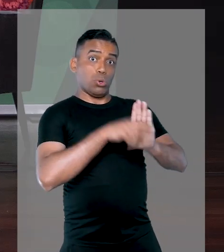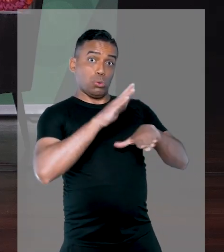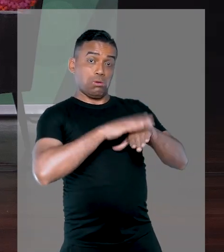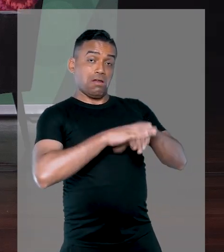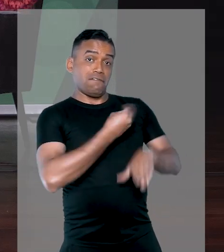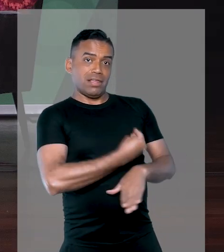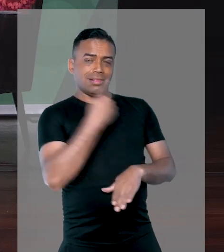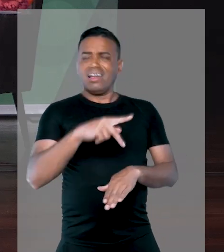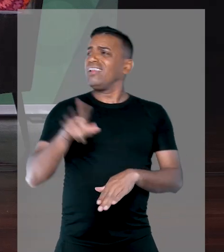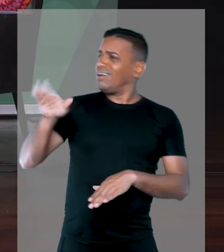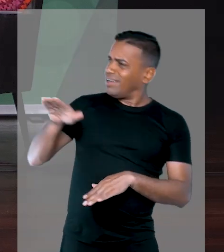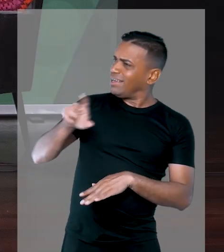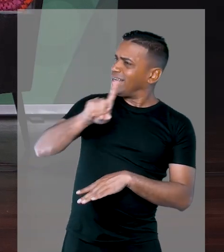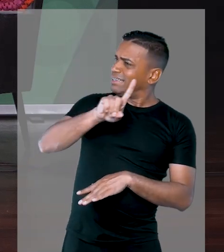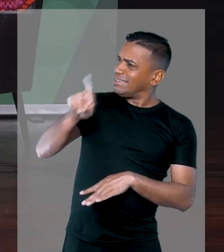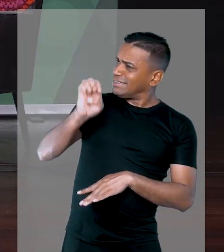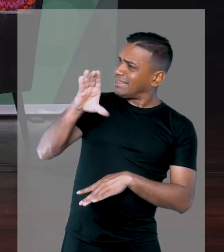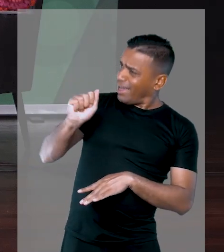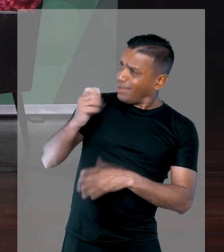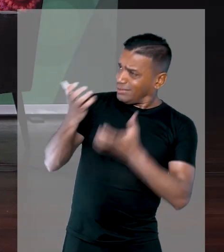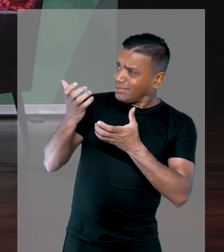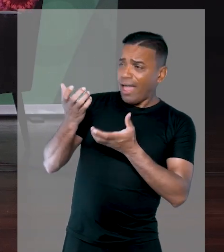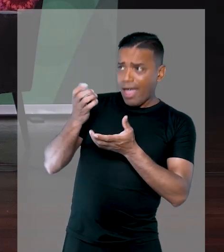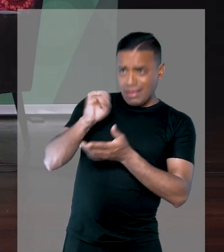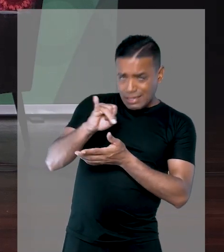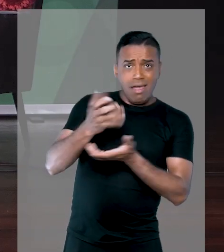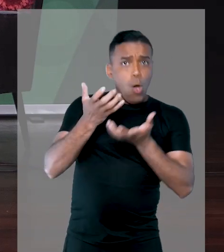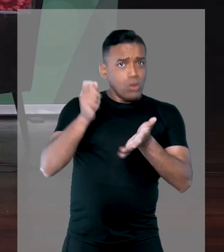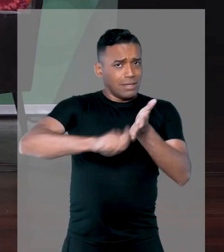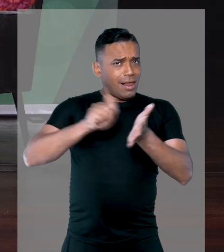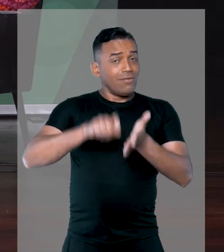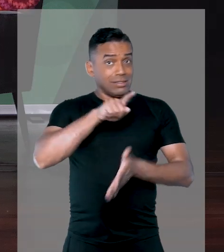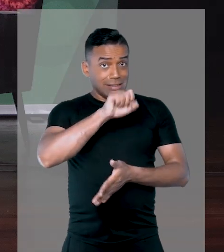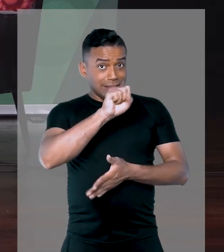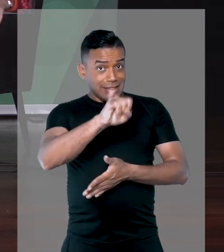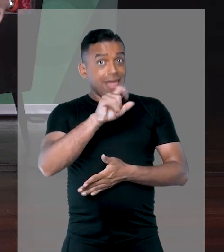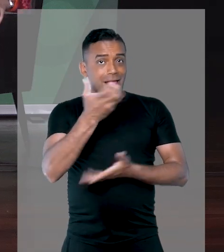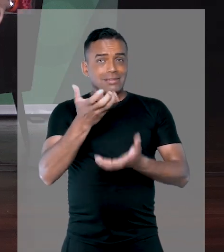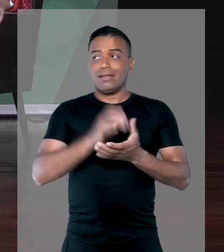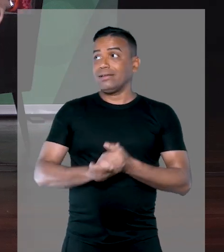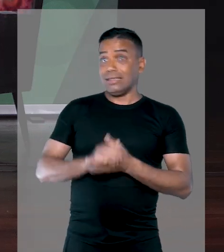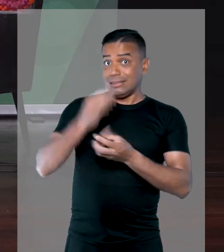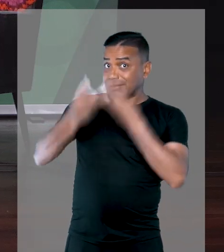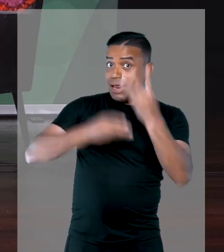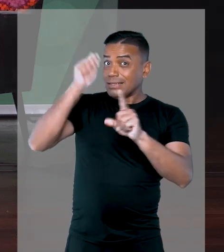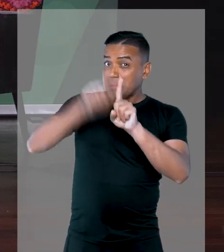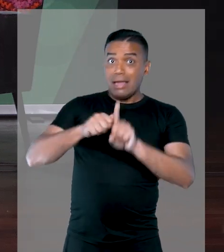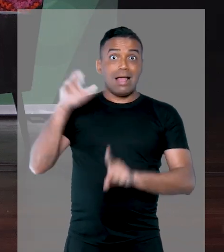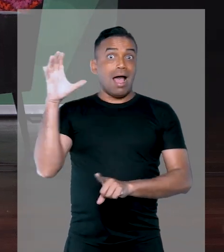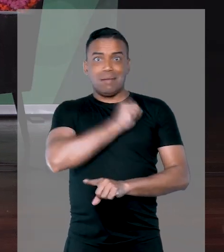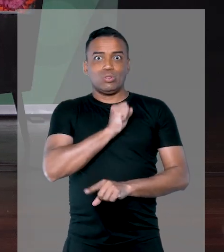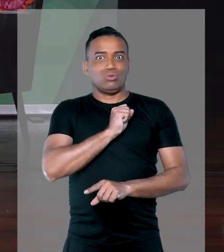virei para ele e falei assim, ô Zeca, se você quiser, eu escrevo para você. Então, assim, se o Zeca Camargo quiser... E ele escreve em 3 meses.